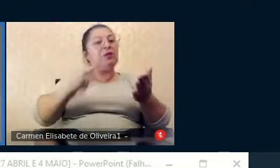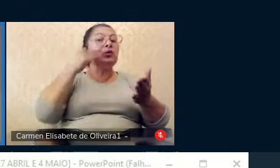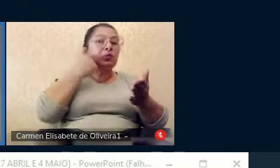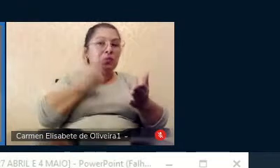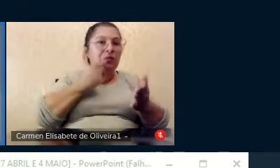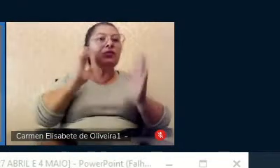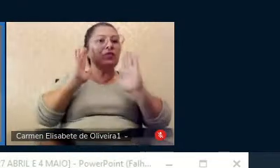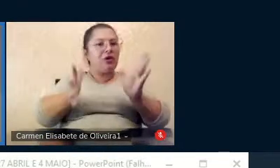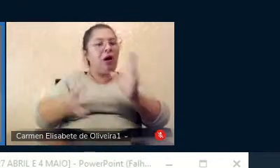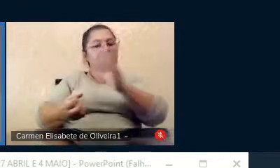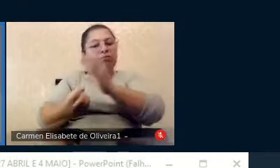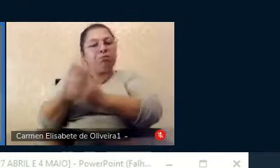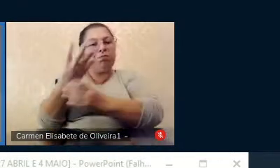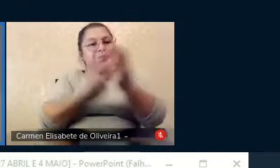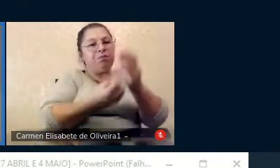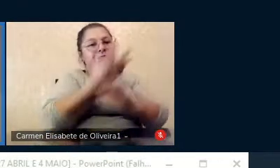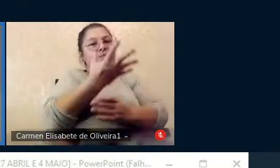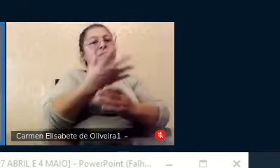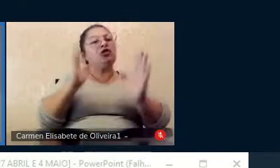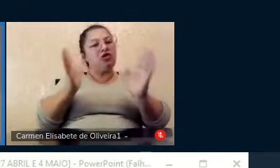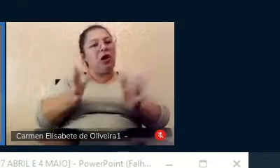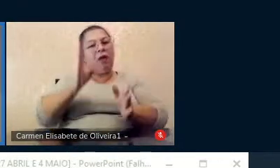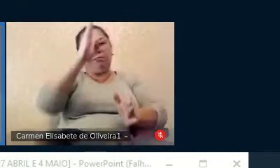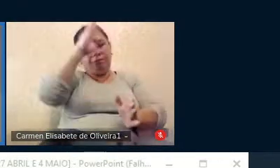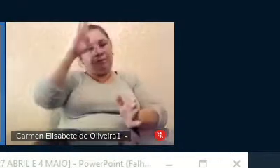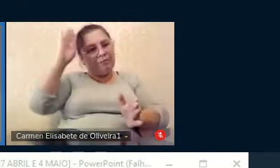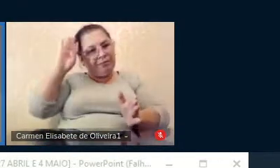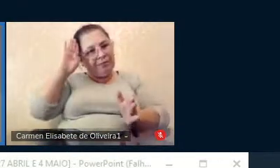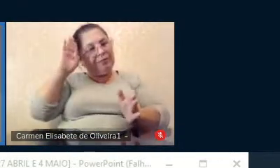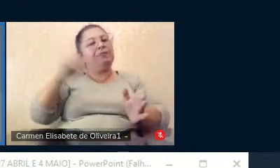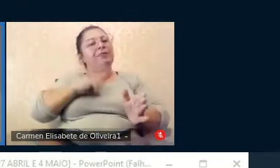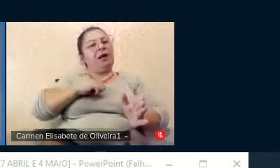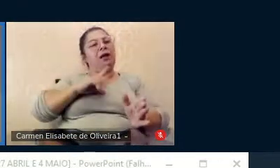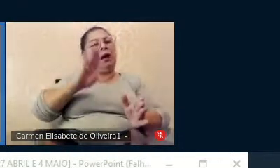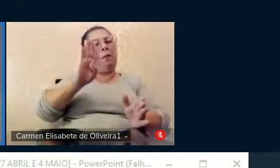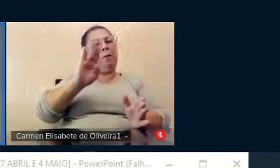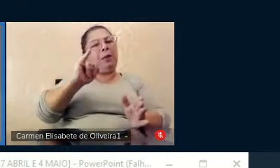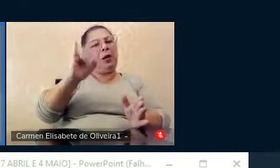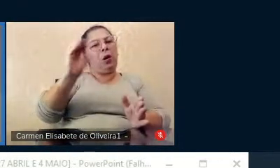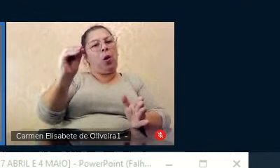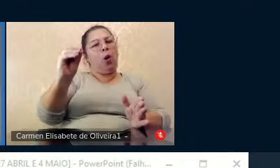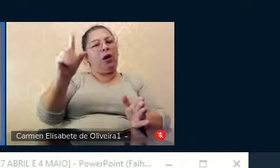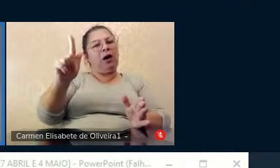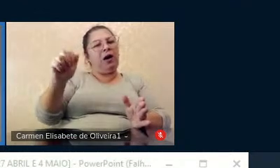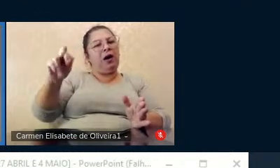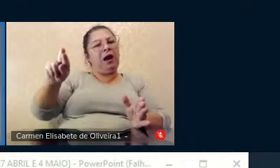surdos, que já são acadêmicos, né, que trazem biografias, que trazem